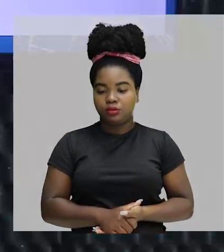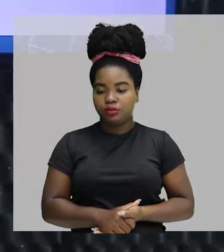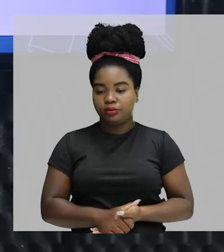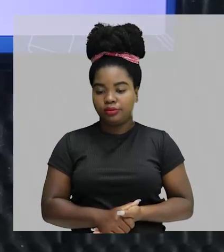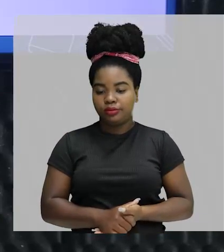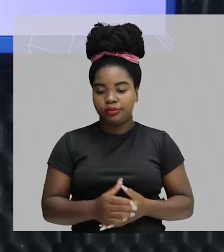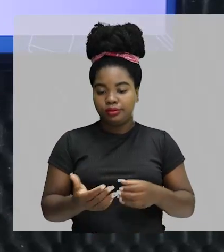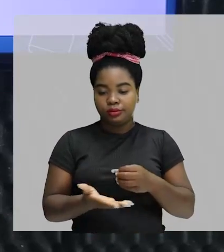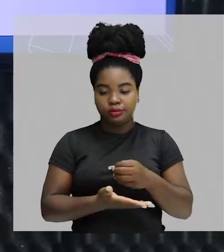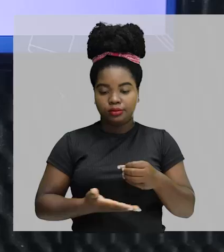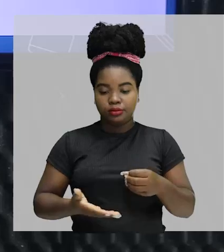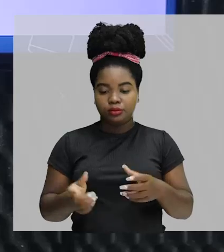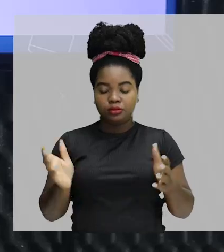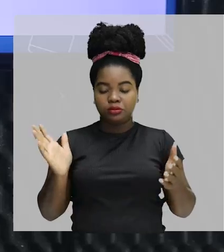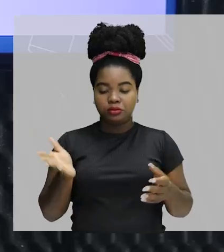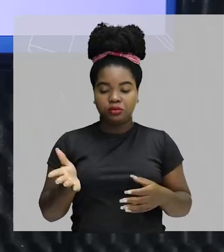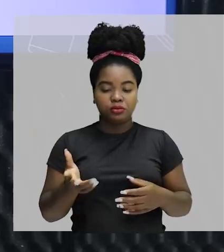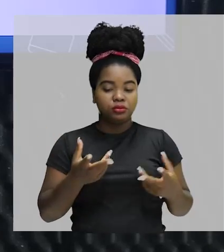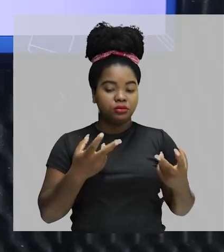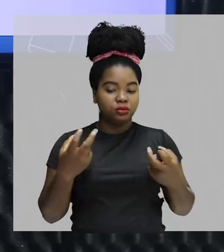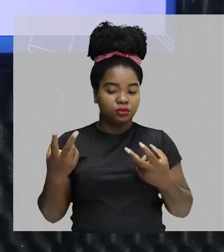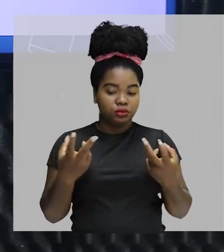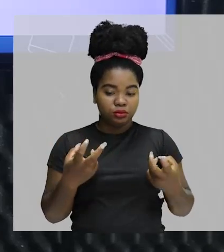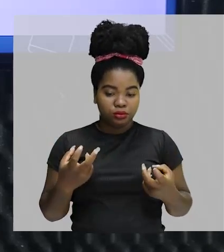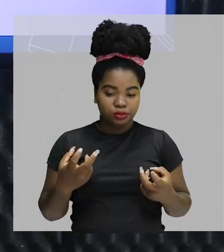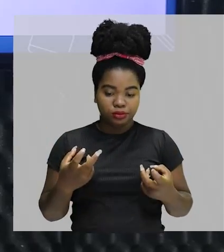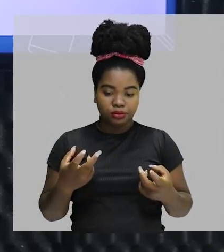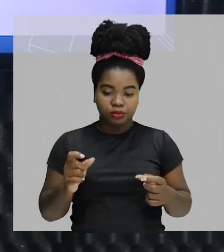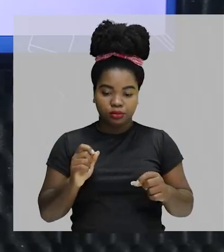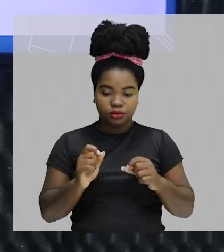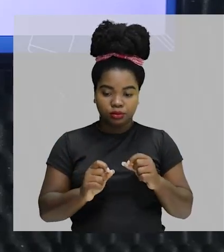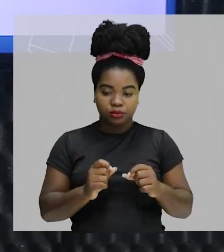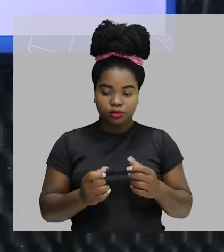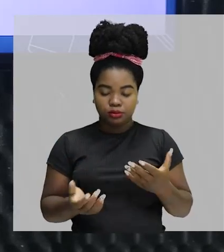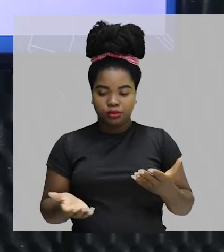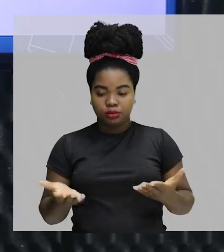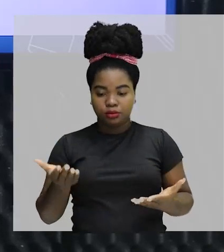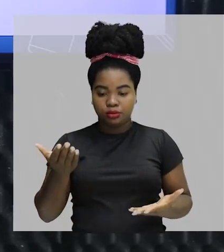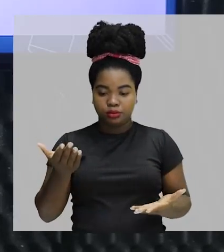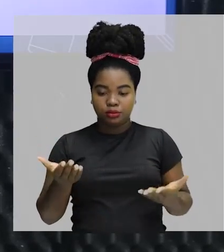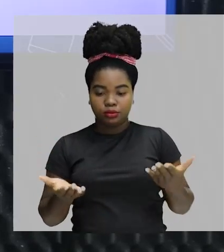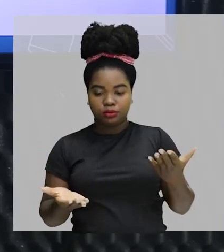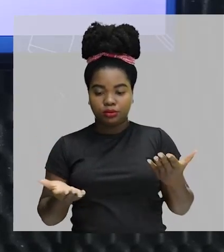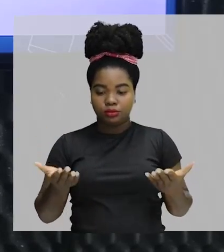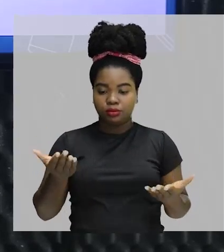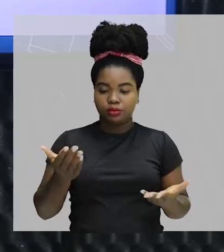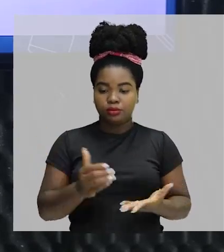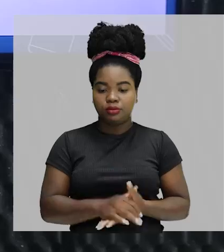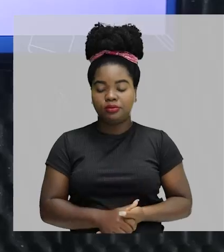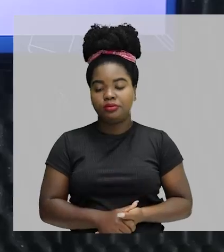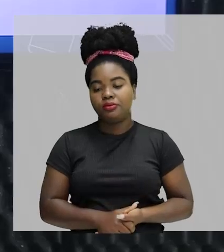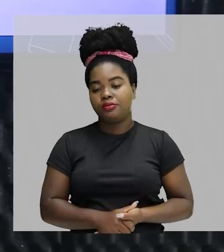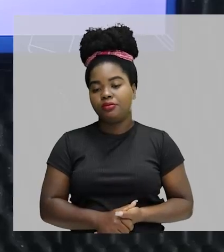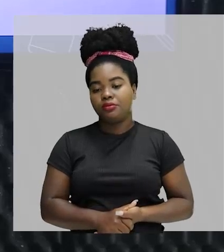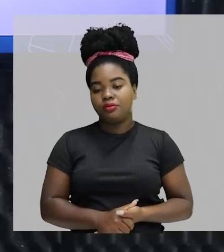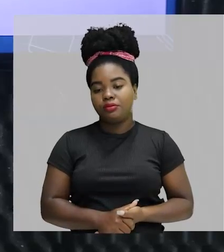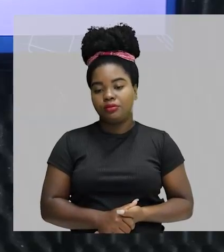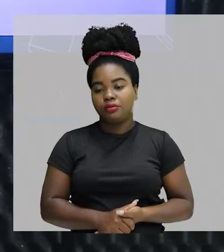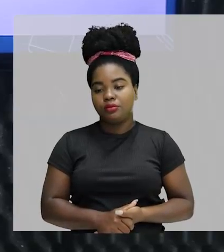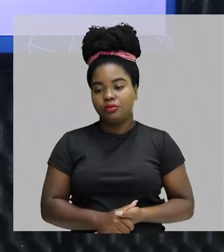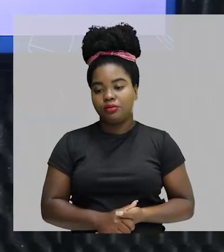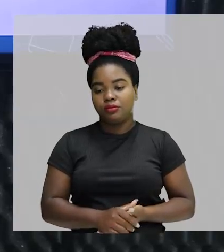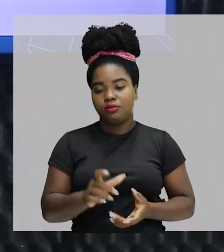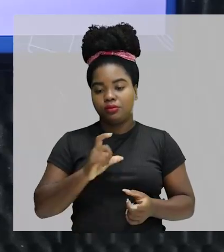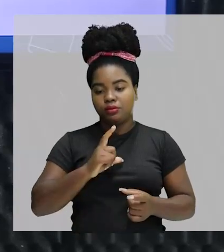com base nisso, a gente já começa, né, a fazer justamente essa comparação entre as definições e é que a gente acaba percebendo